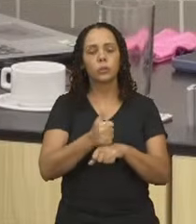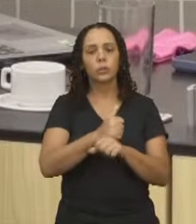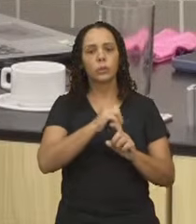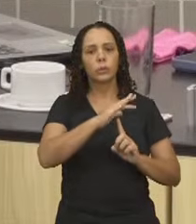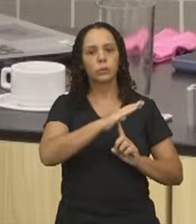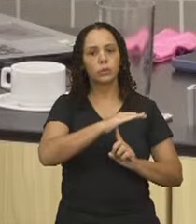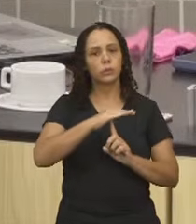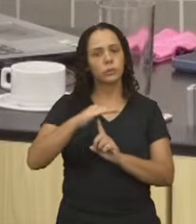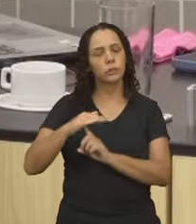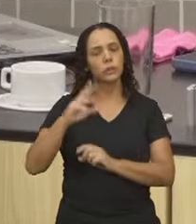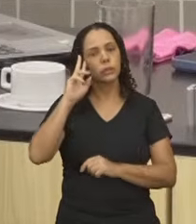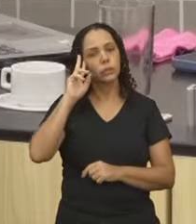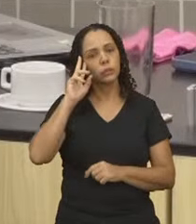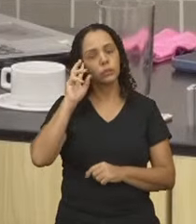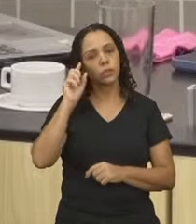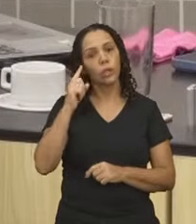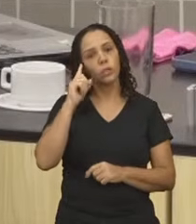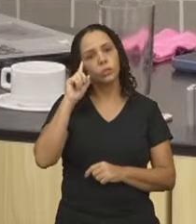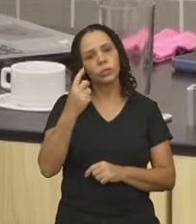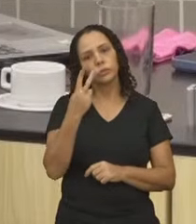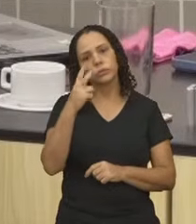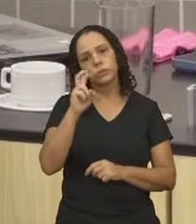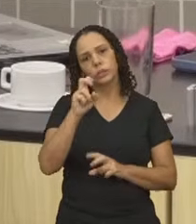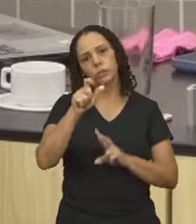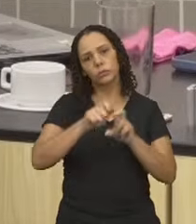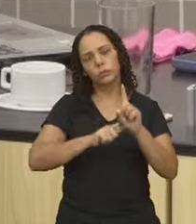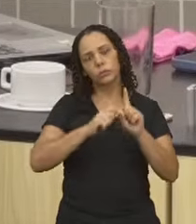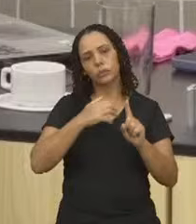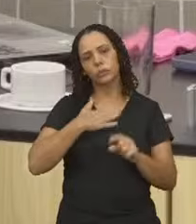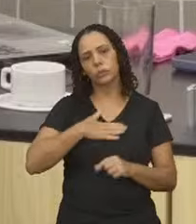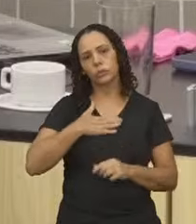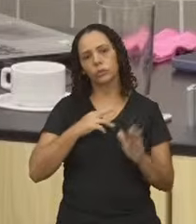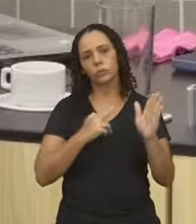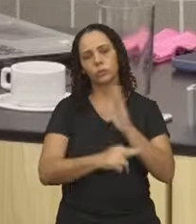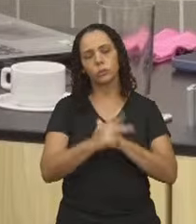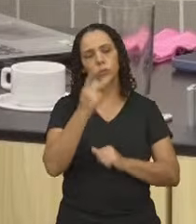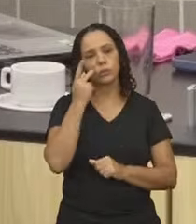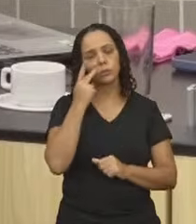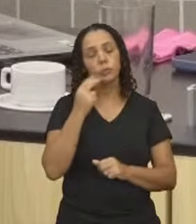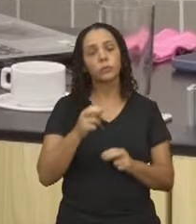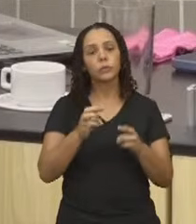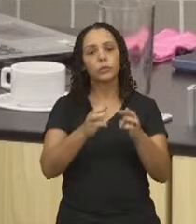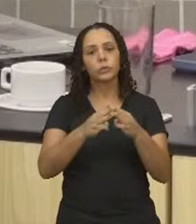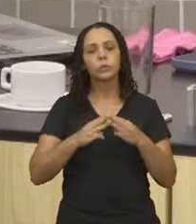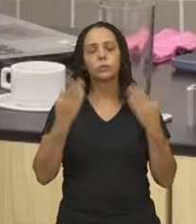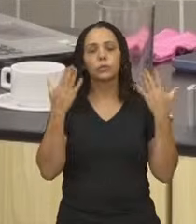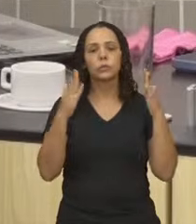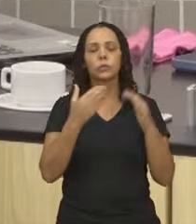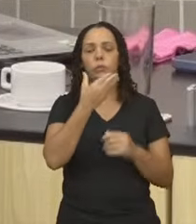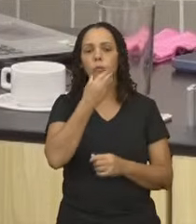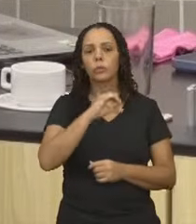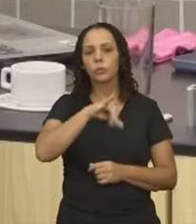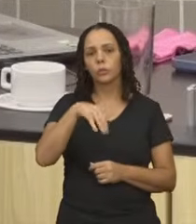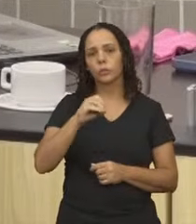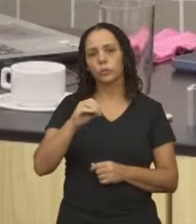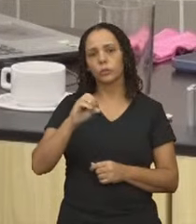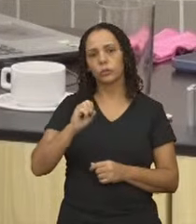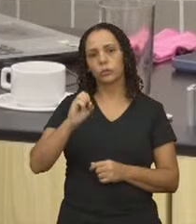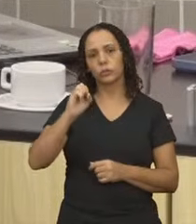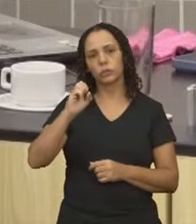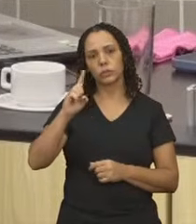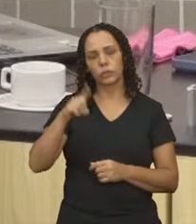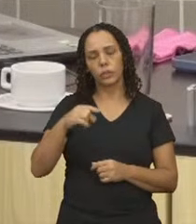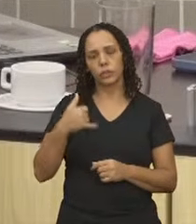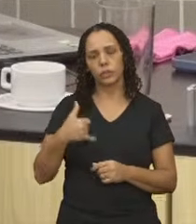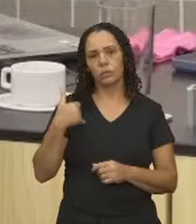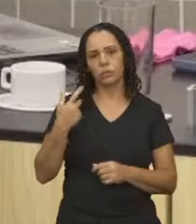de agosto. Autoria, Paulinho do Esporte. Moção comemorativa ao senhor José Maria do Nascimento pela passagem